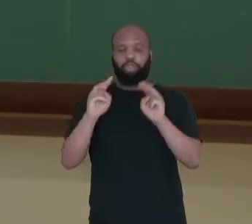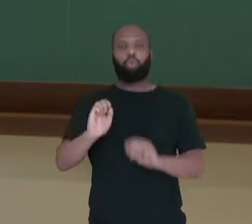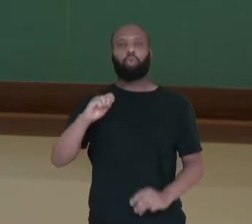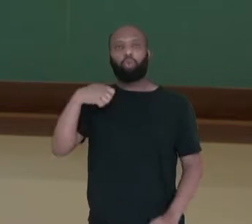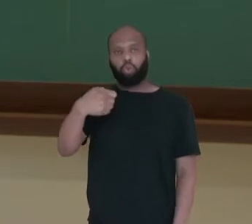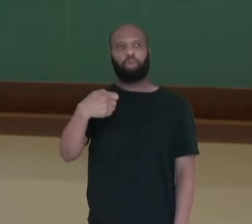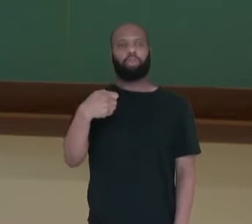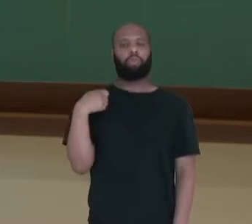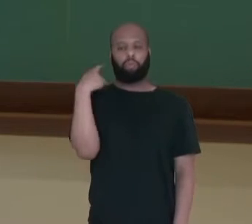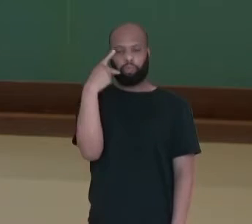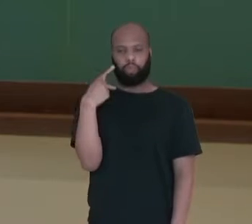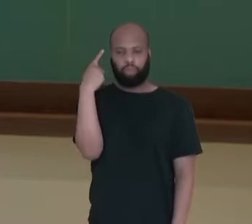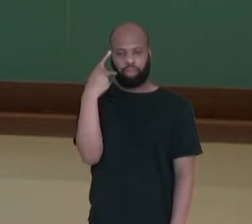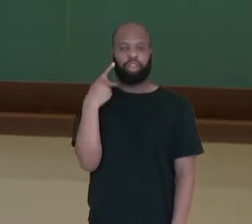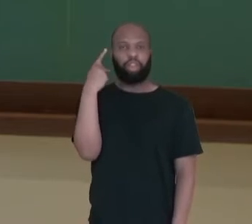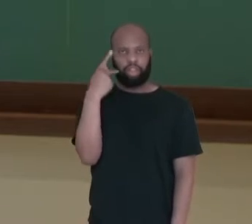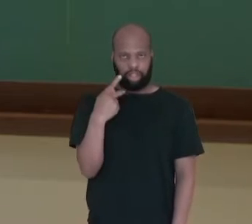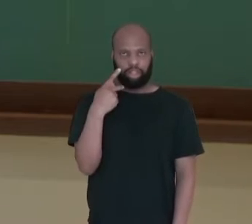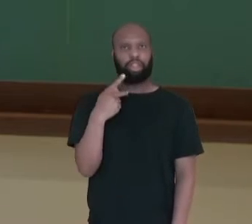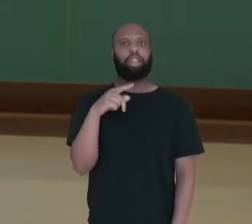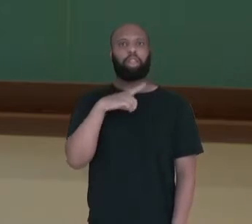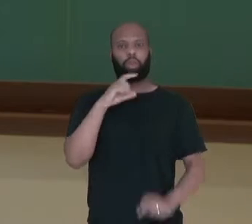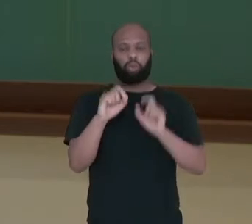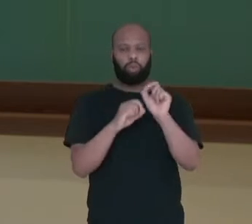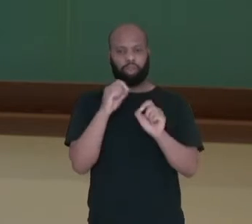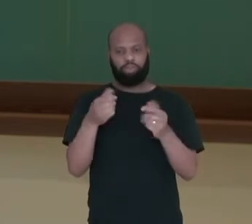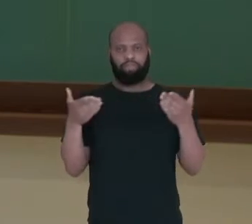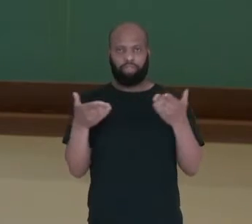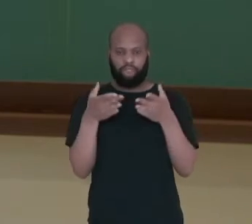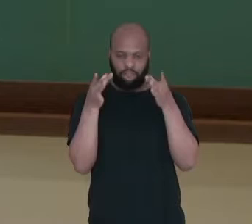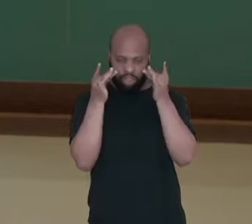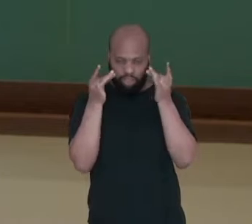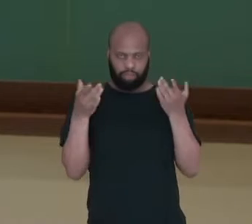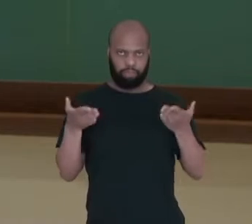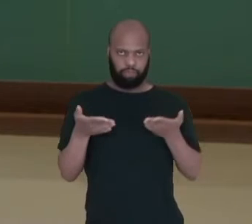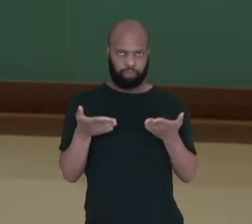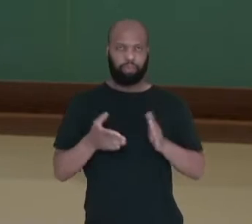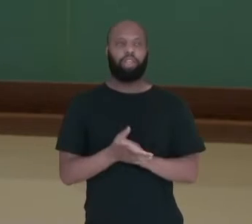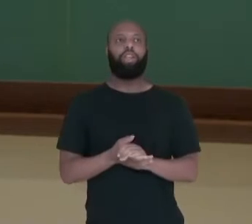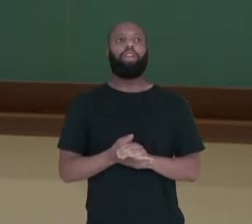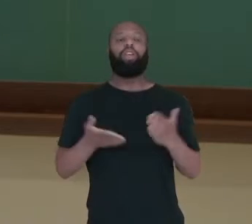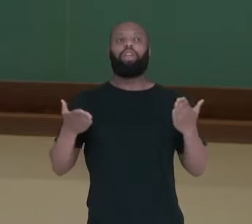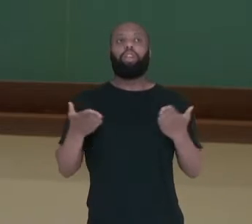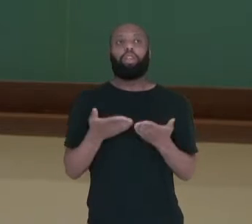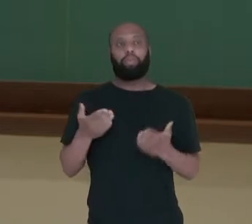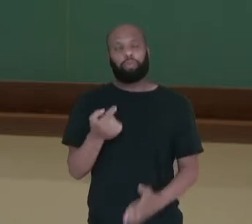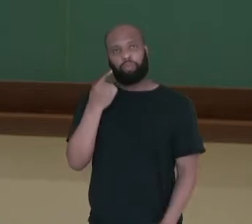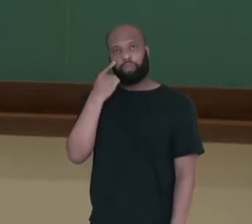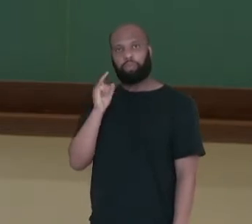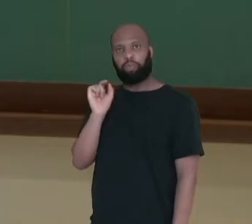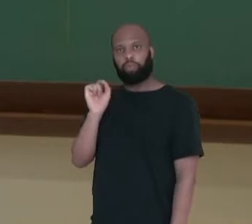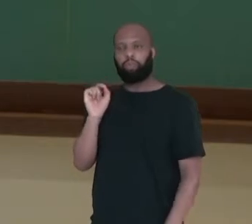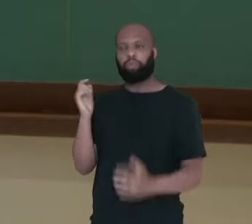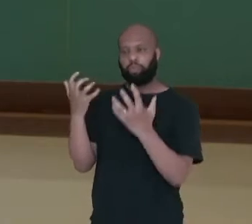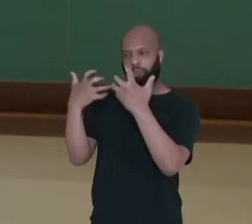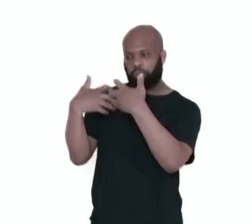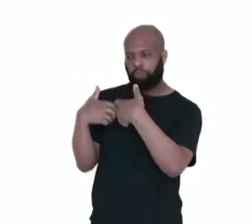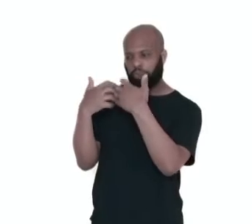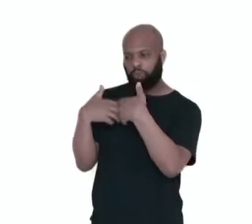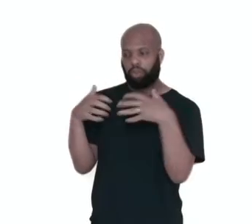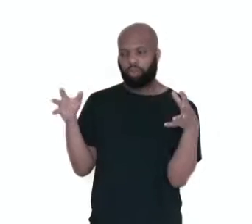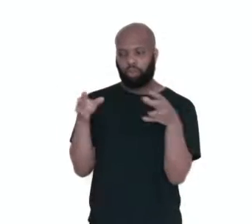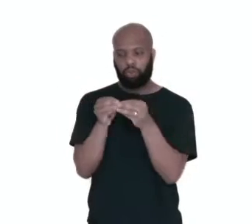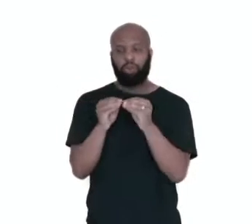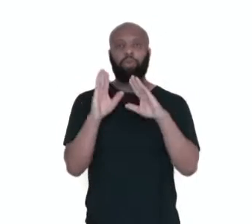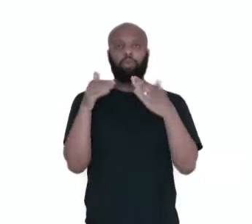a política, uma política muito mais realista, certo? Vamos aqui então para uma breve reflexão.